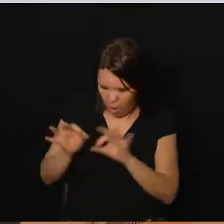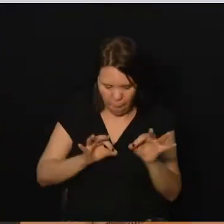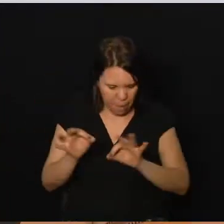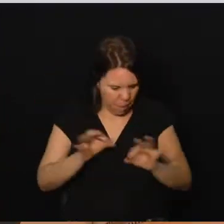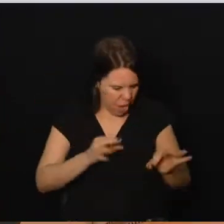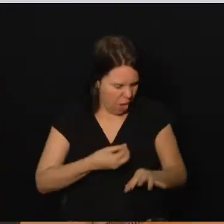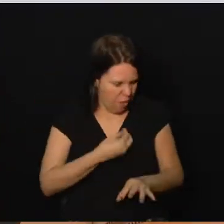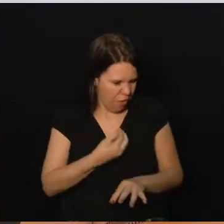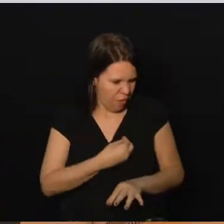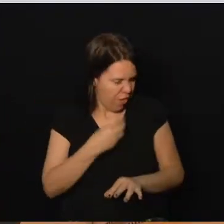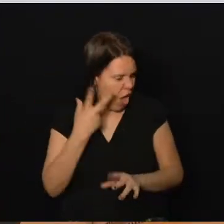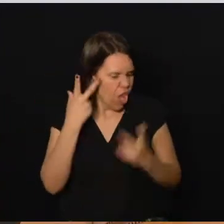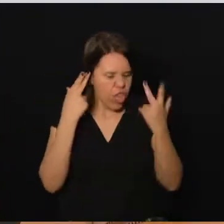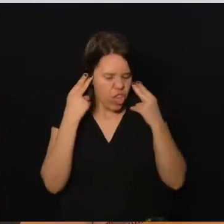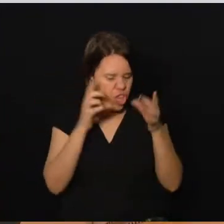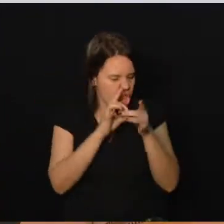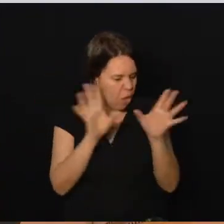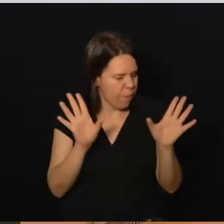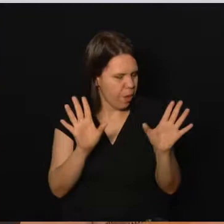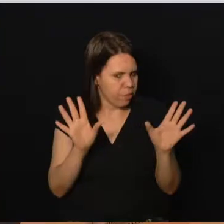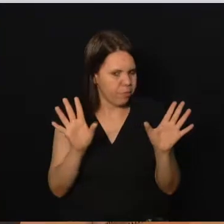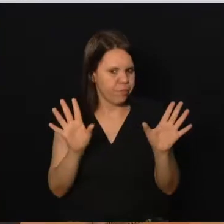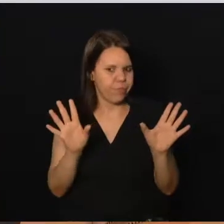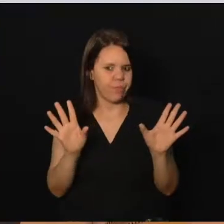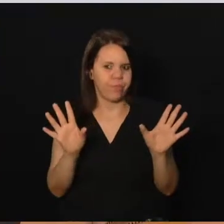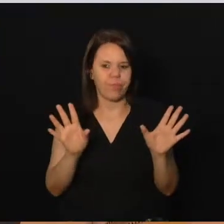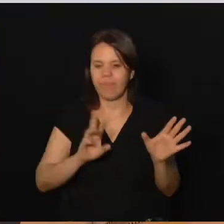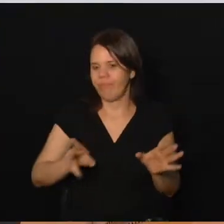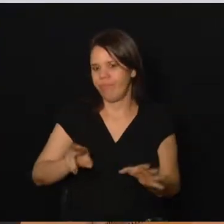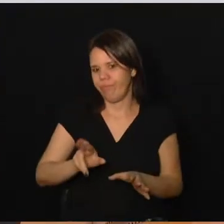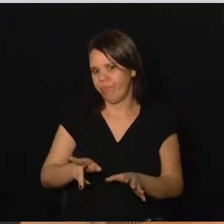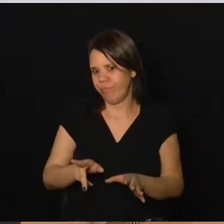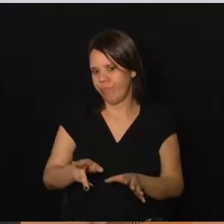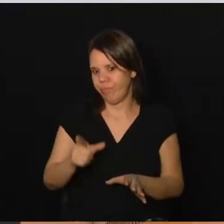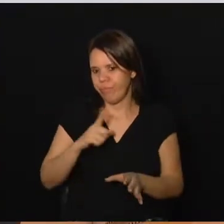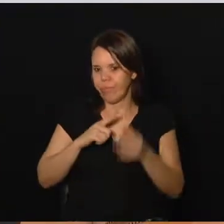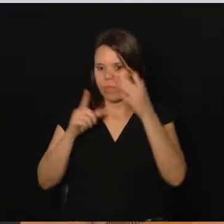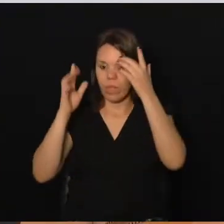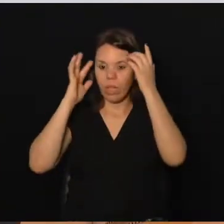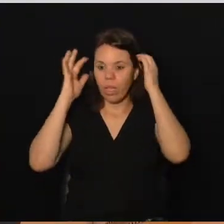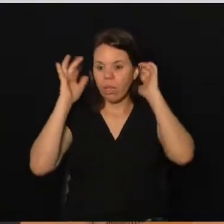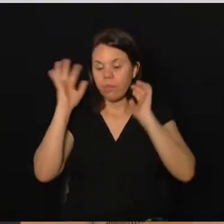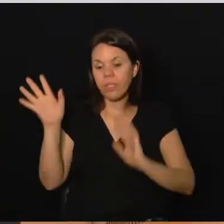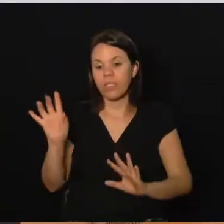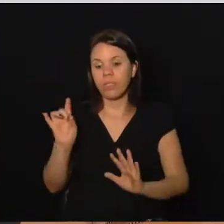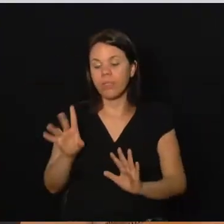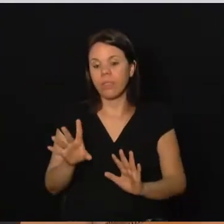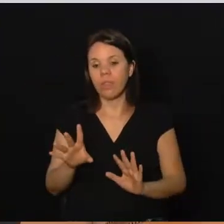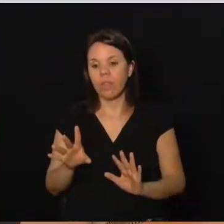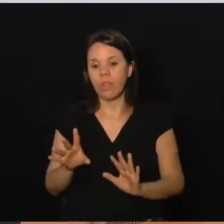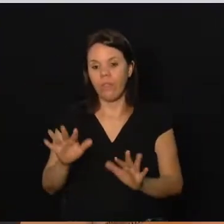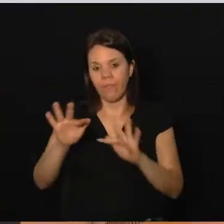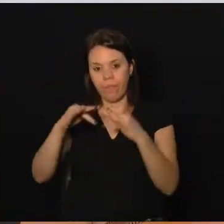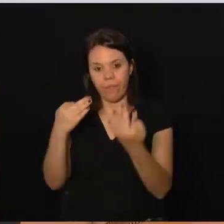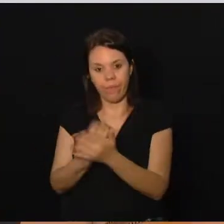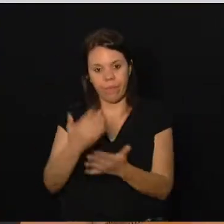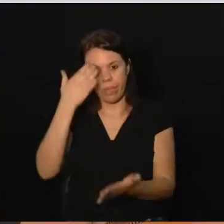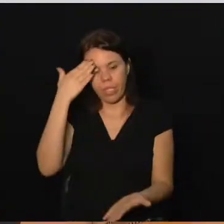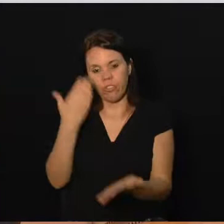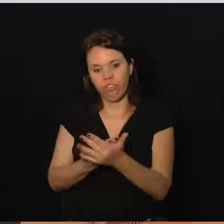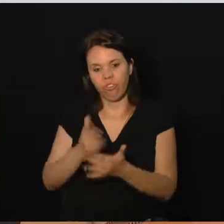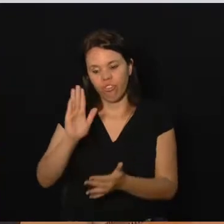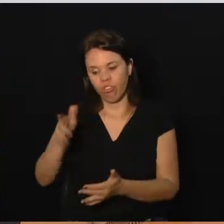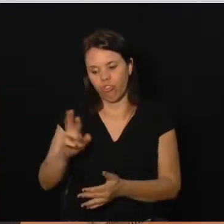para viver uma vida normal. Então, isso tem uma forma ilusória da família acreditar que já é